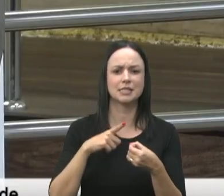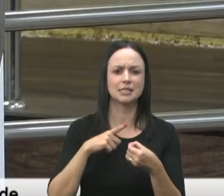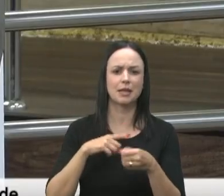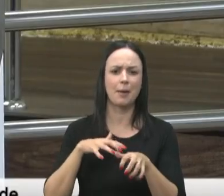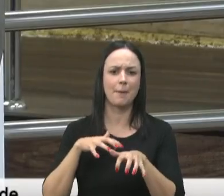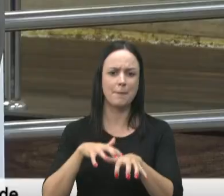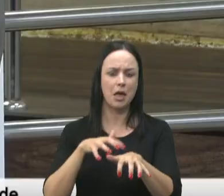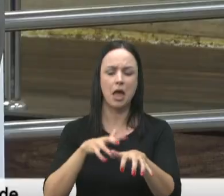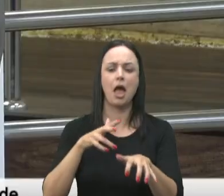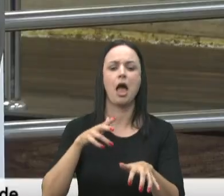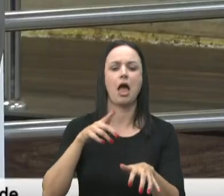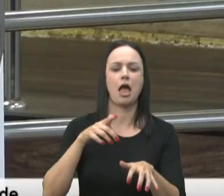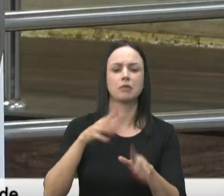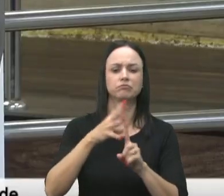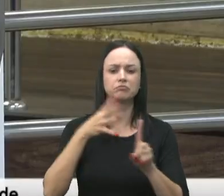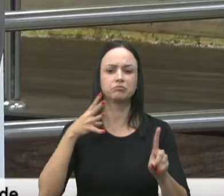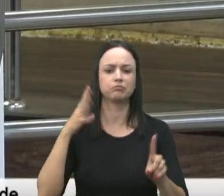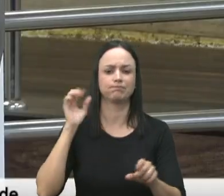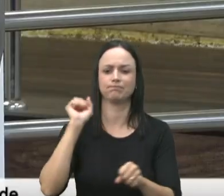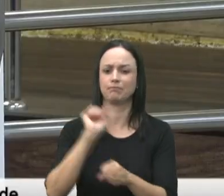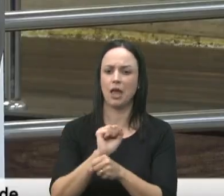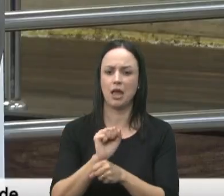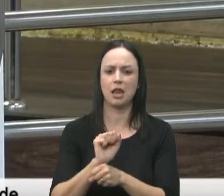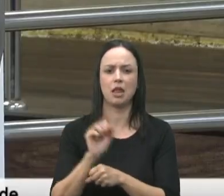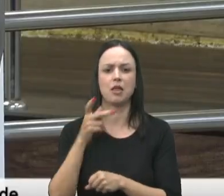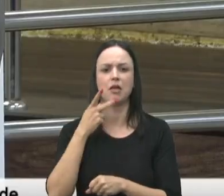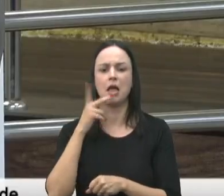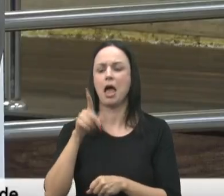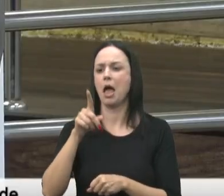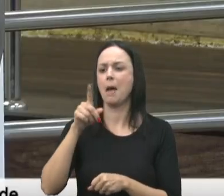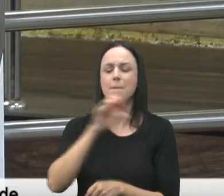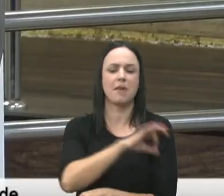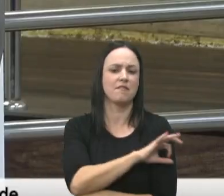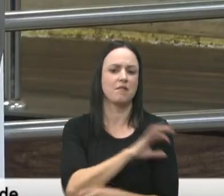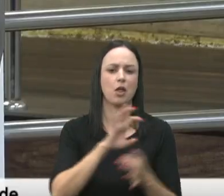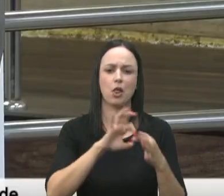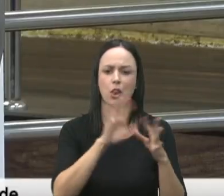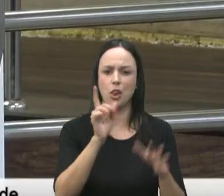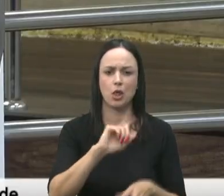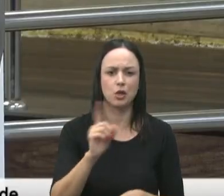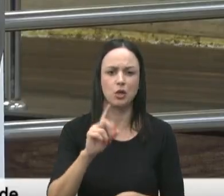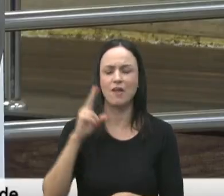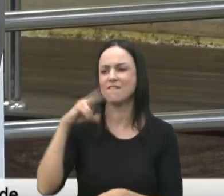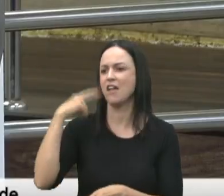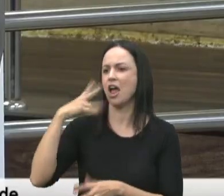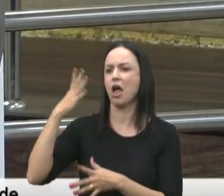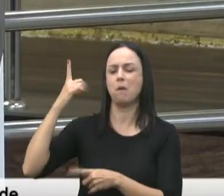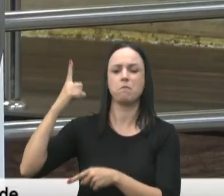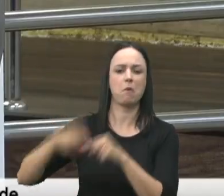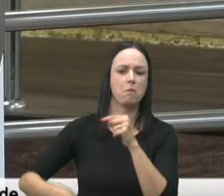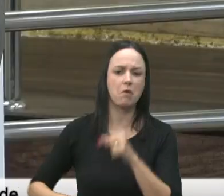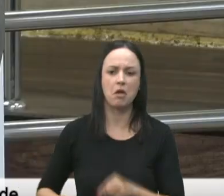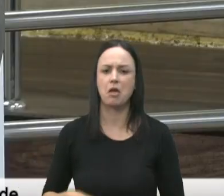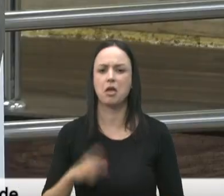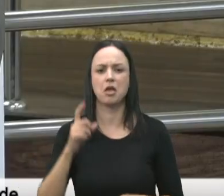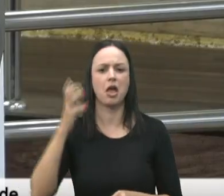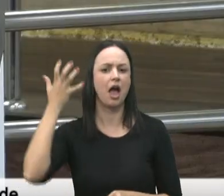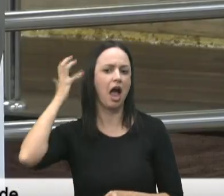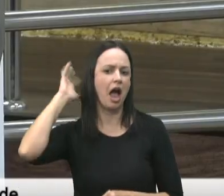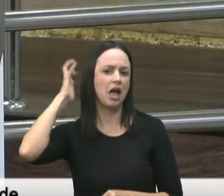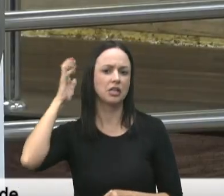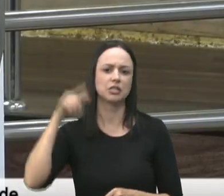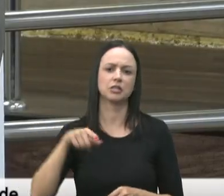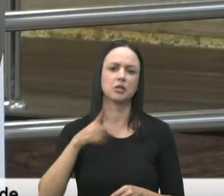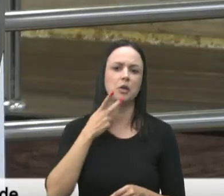sendo boicotada. O prefeito não autorizou. O vereador está querendo impedir. O radialista da